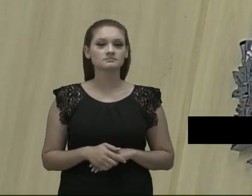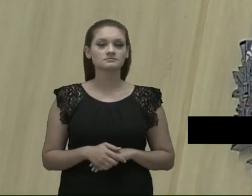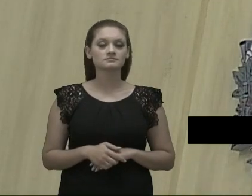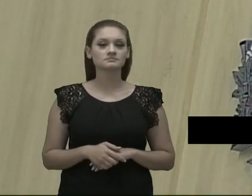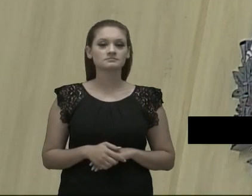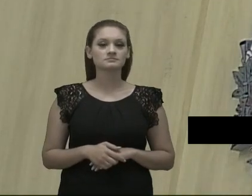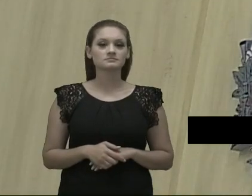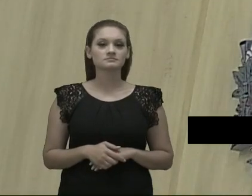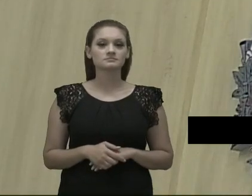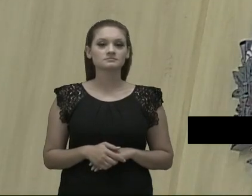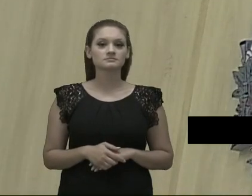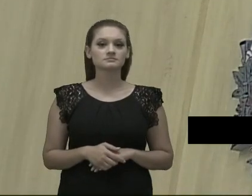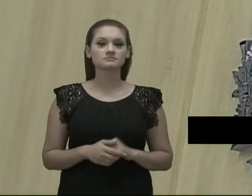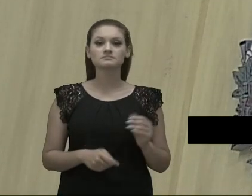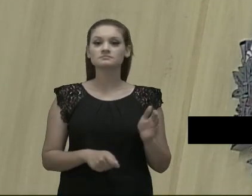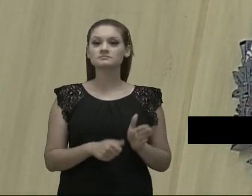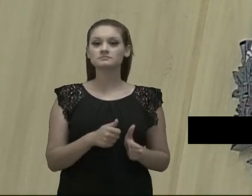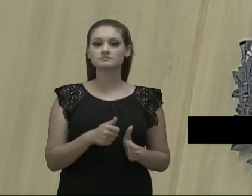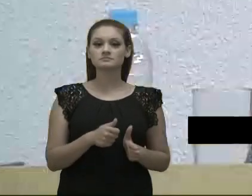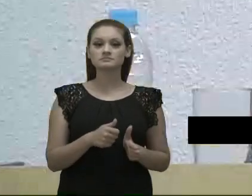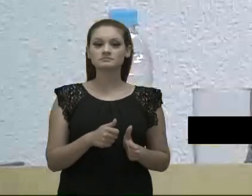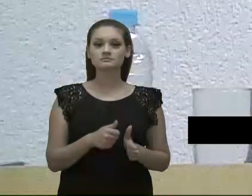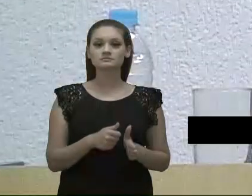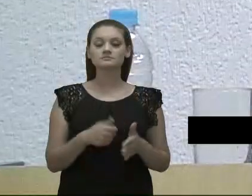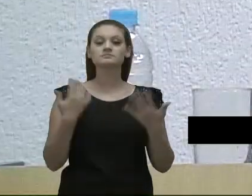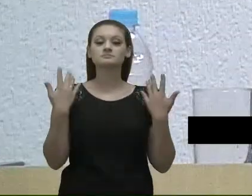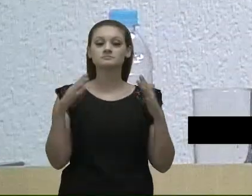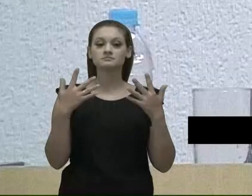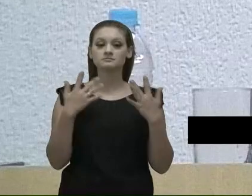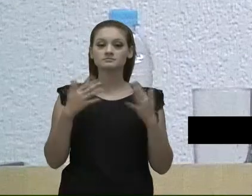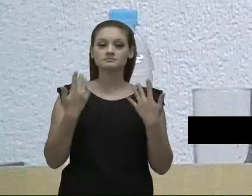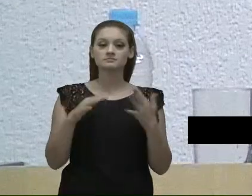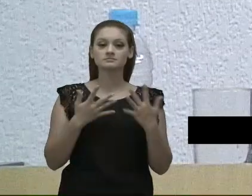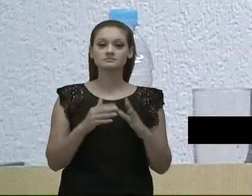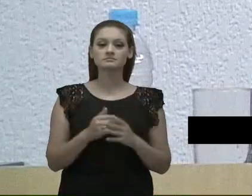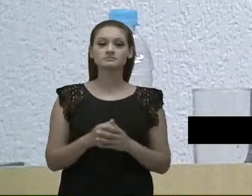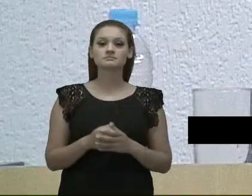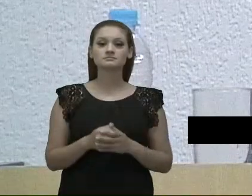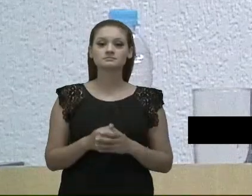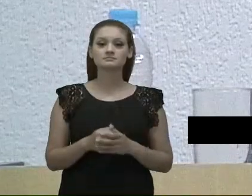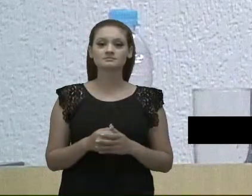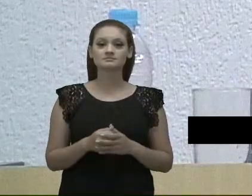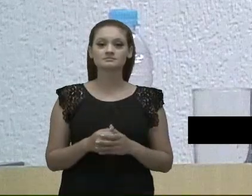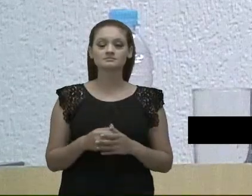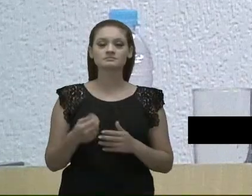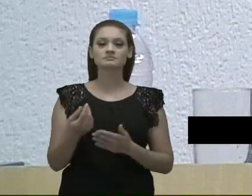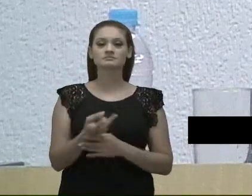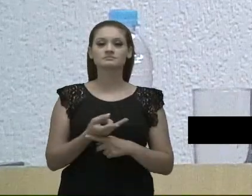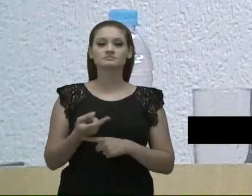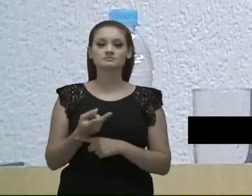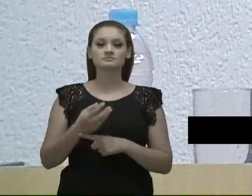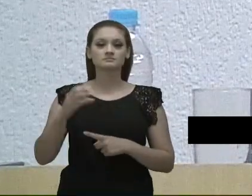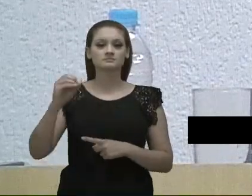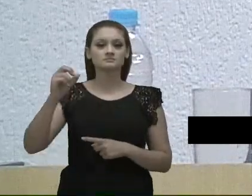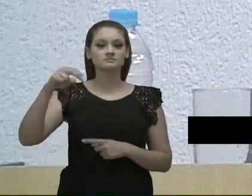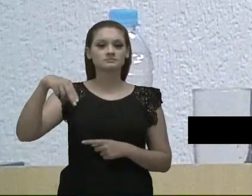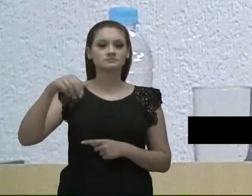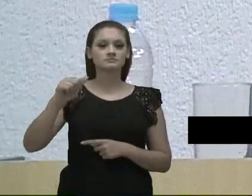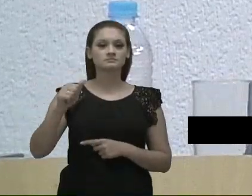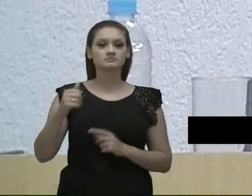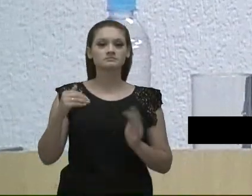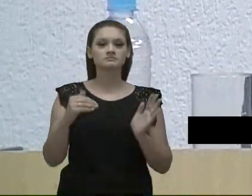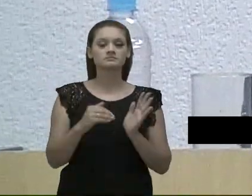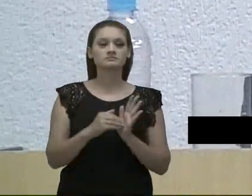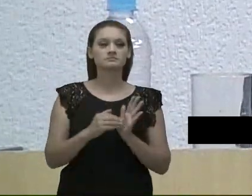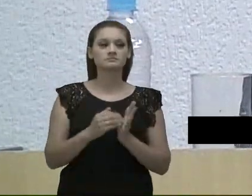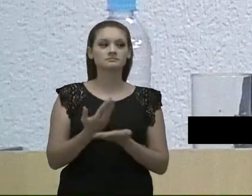Renata, primeiramente, parabenizar aí por essa busca da ONA. Eu estou no último ano de